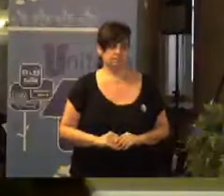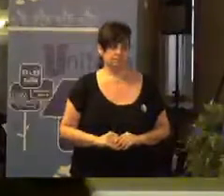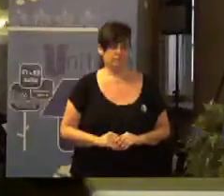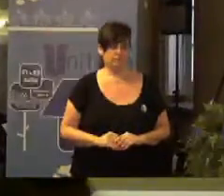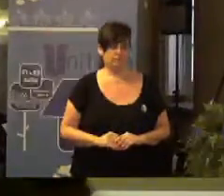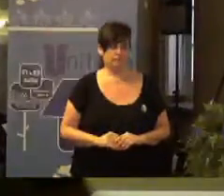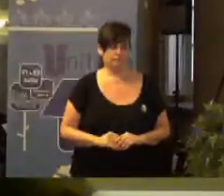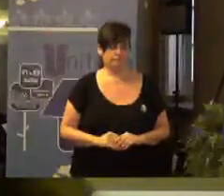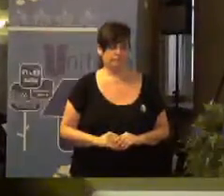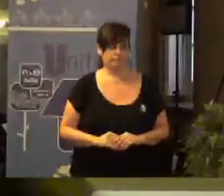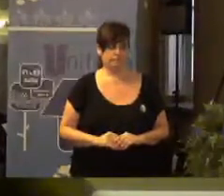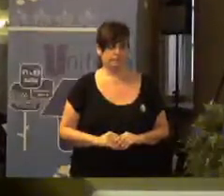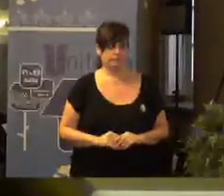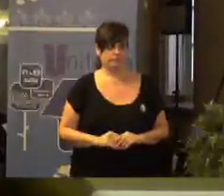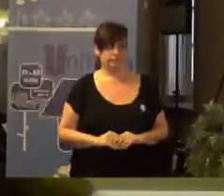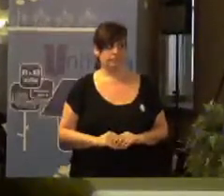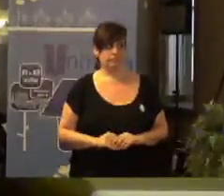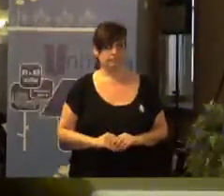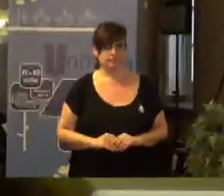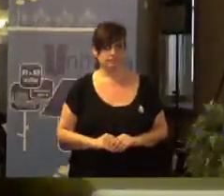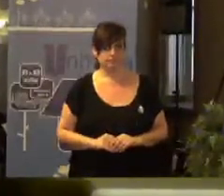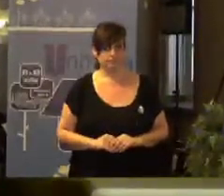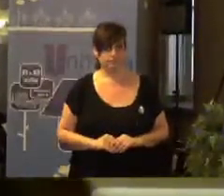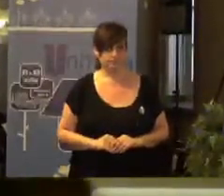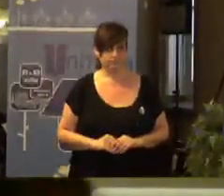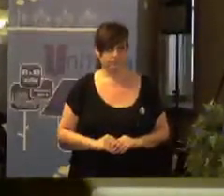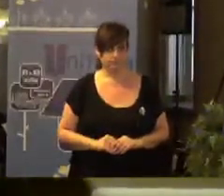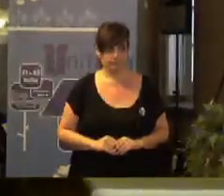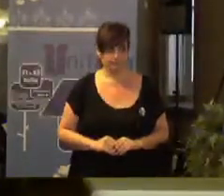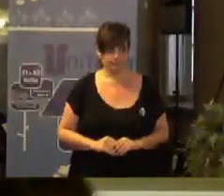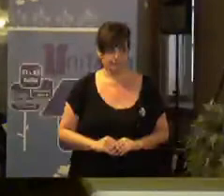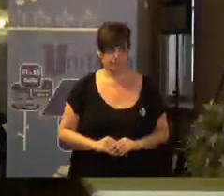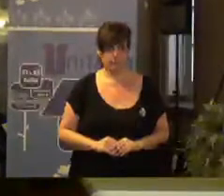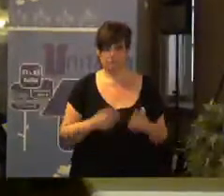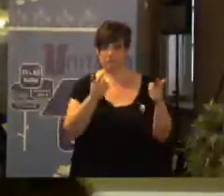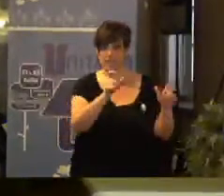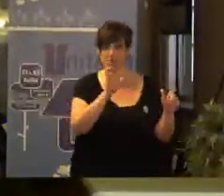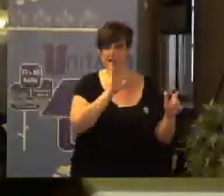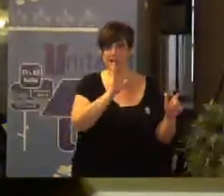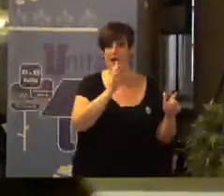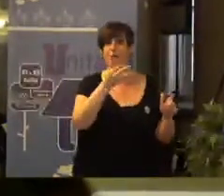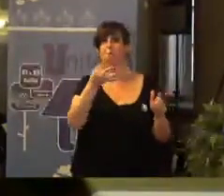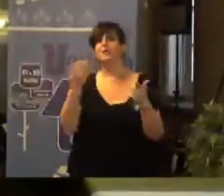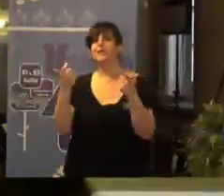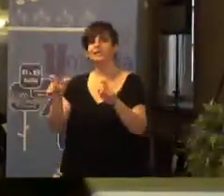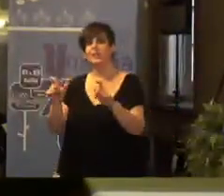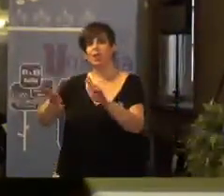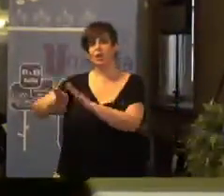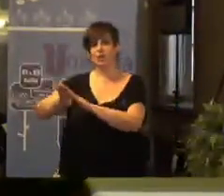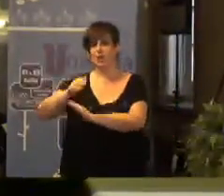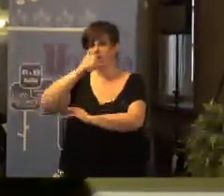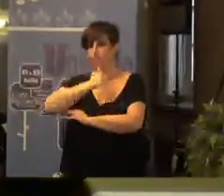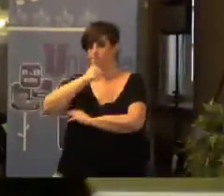cá para mim, bom, me interessa. Da aliança destes setores com os setores da direita tradicional que resistem